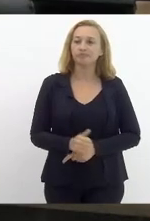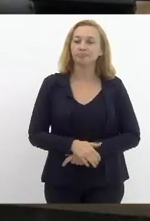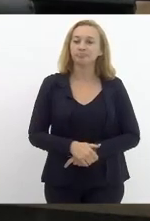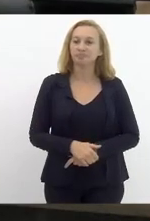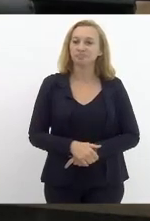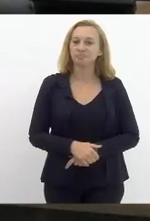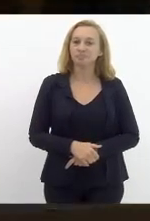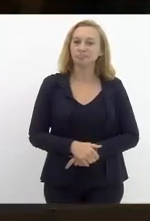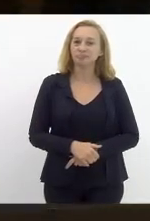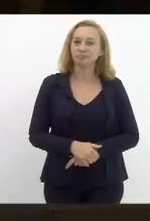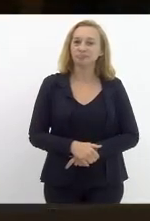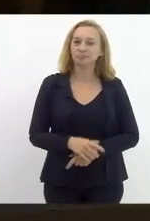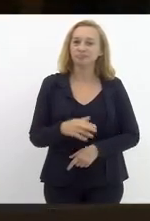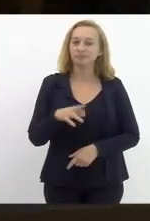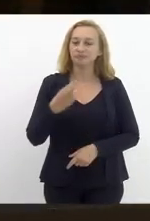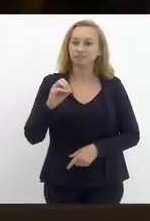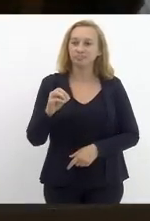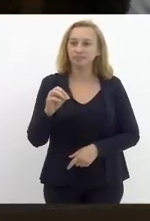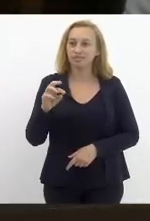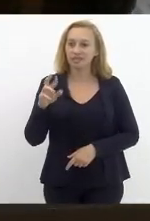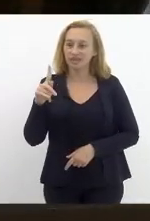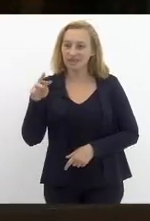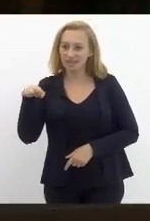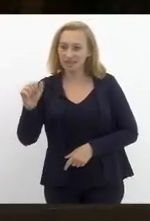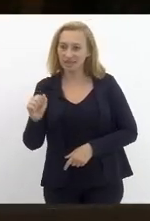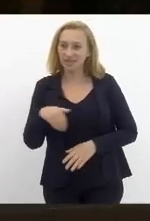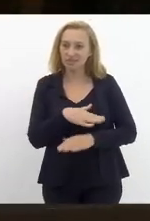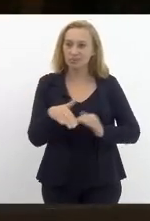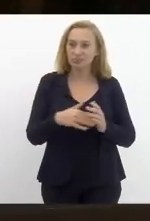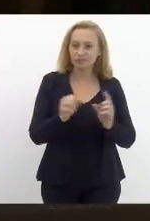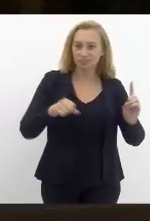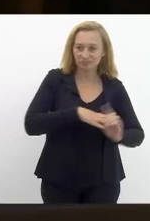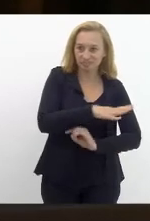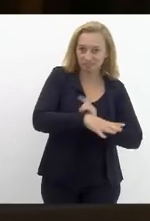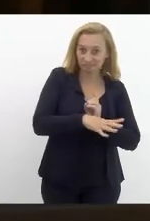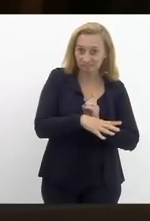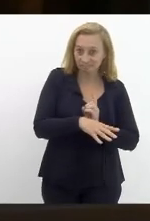E quem ganha, Márcio Garcia, é toda a sociedade.